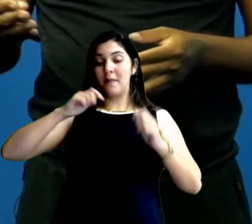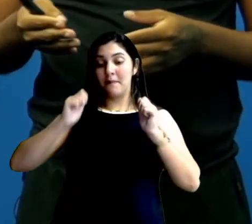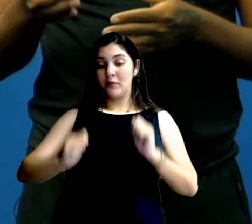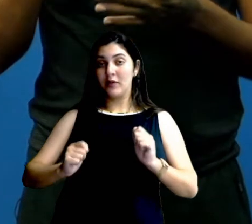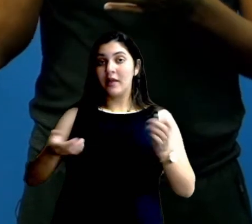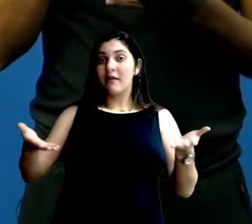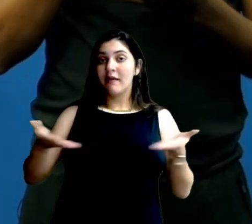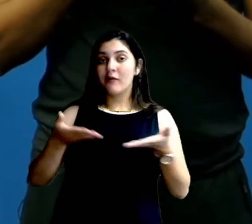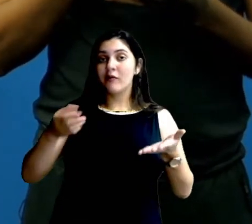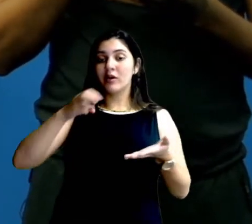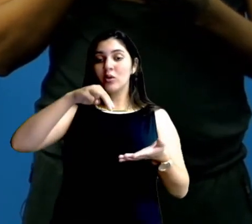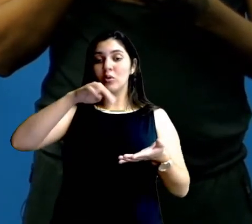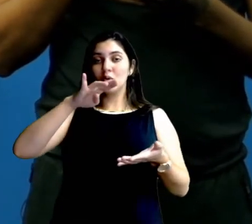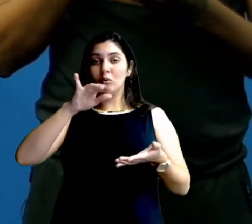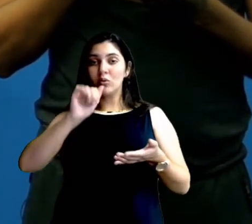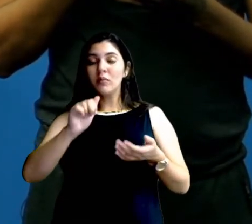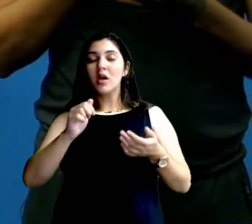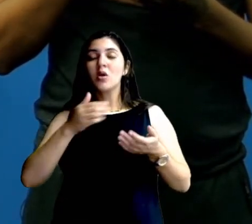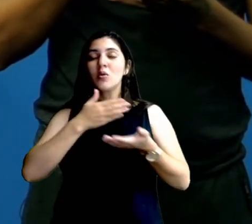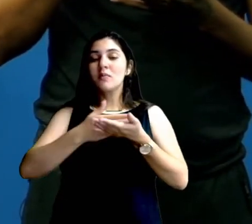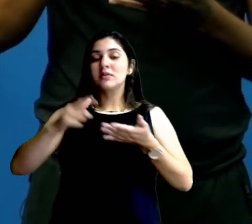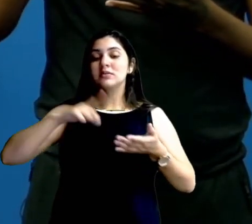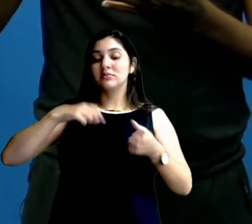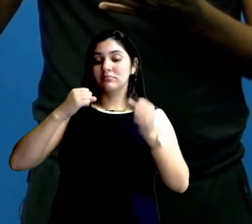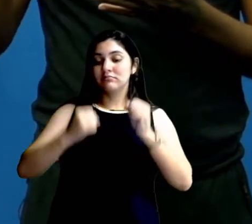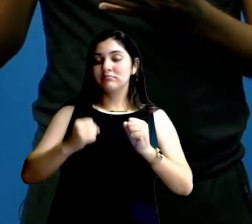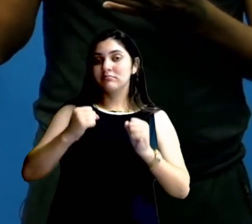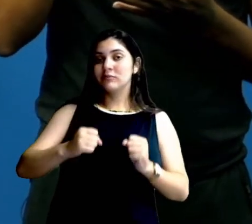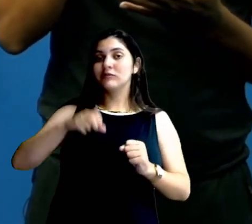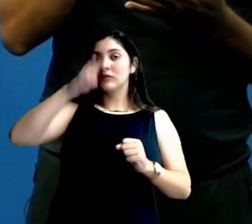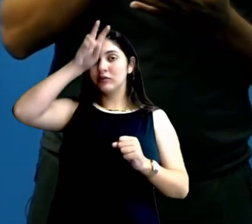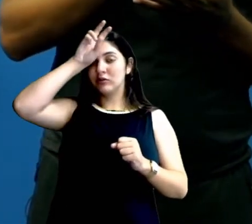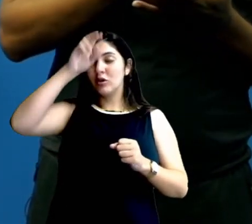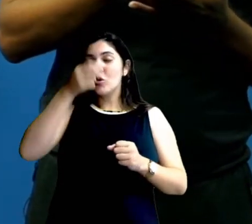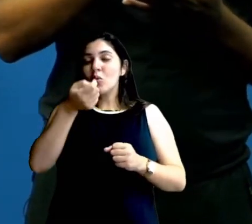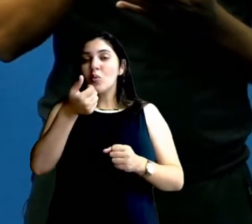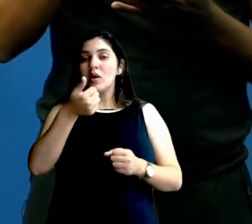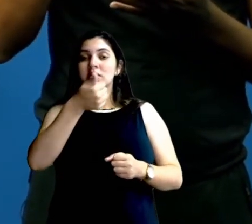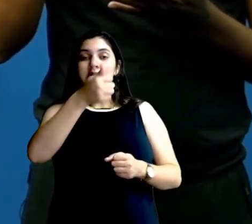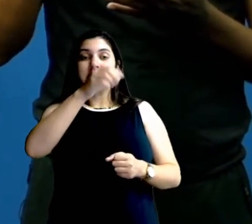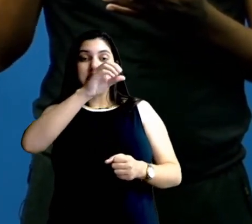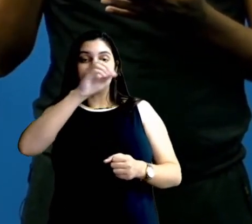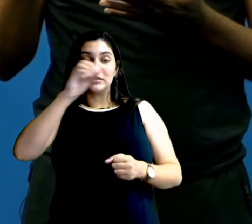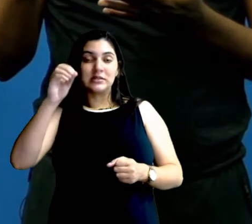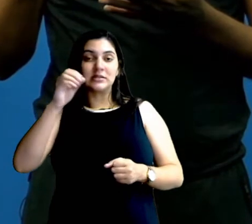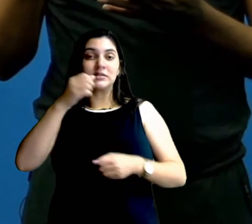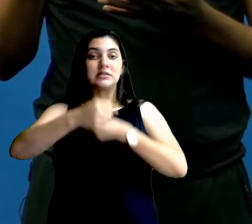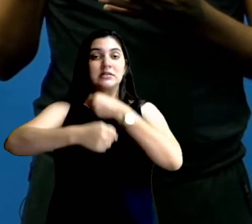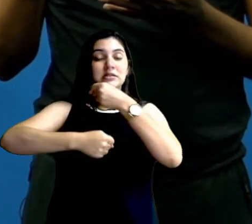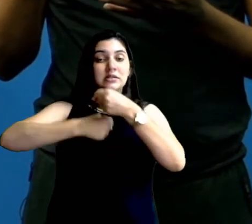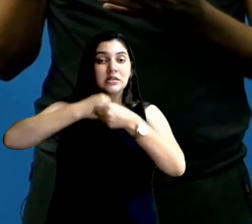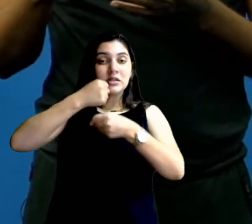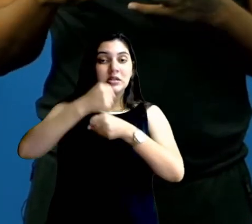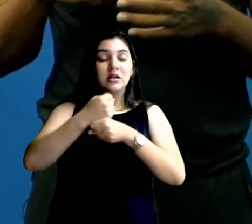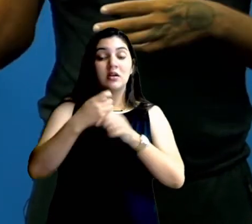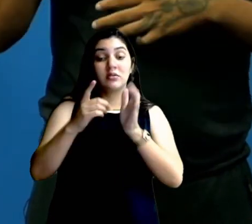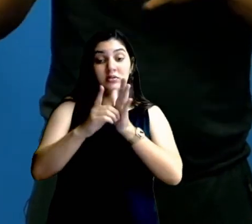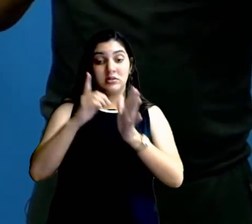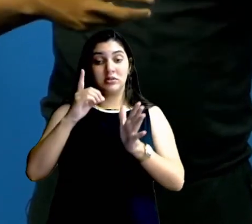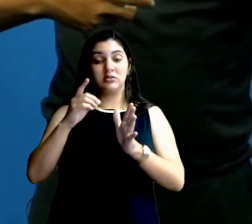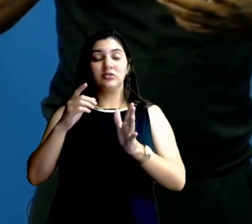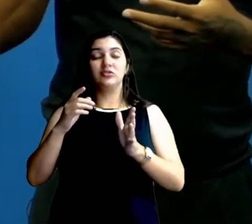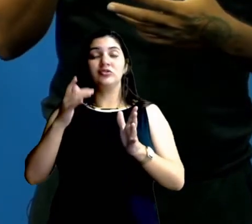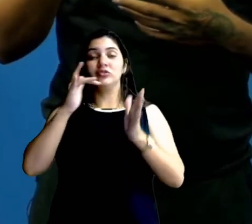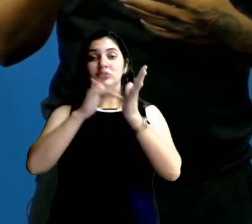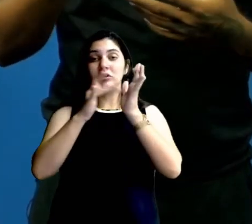o Egito então eles eles passam quase cem anos entre si lá de 115 e663 antes de Cristo